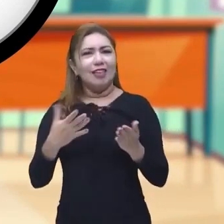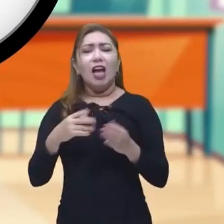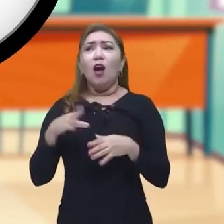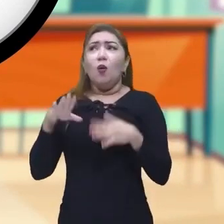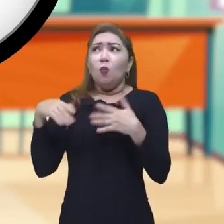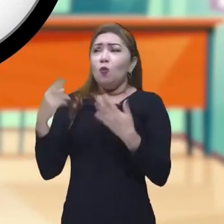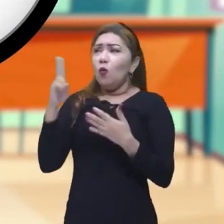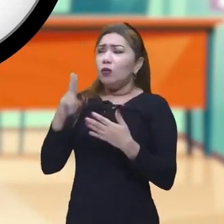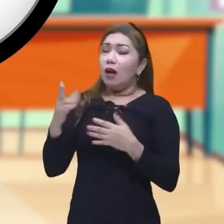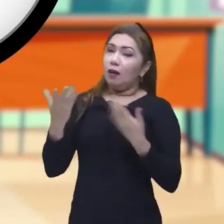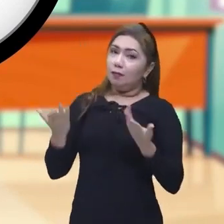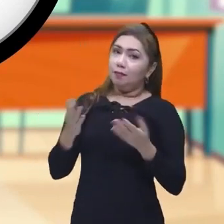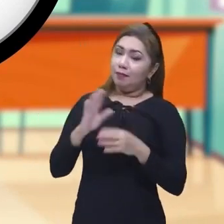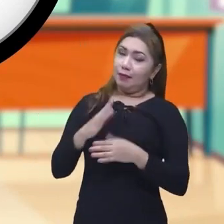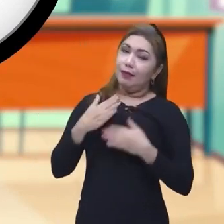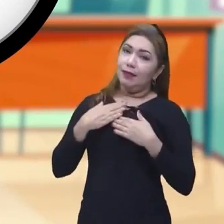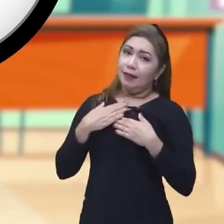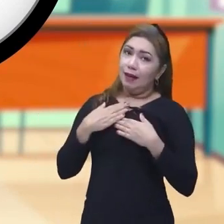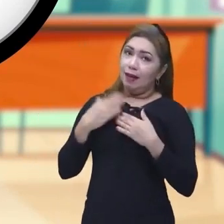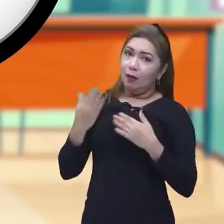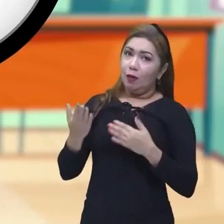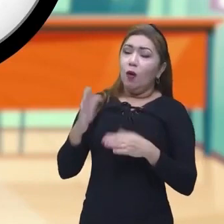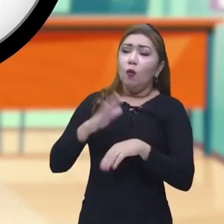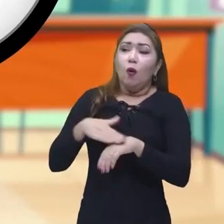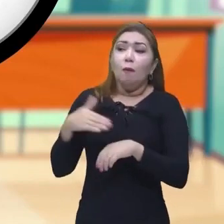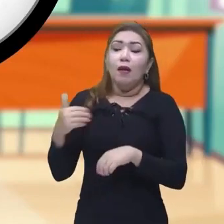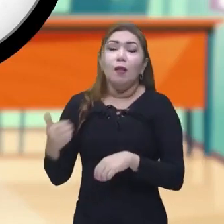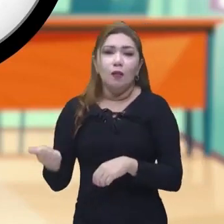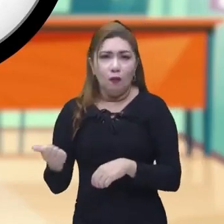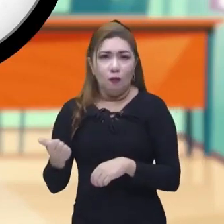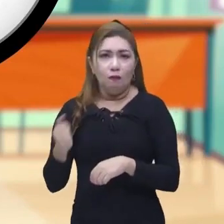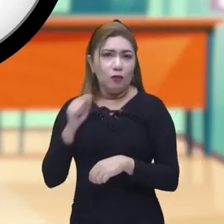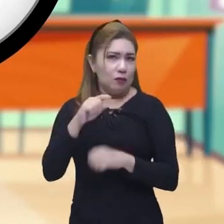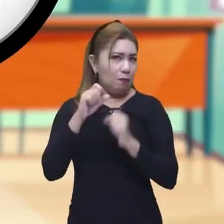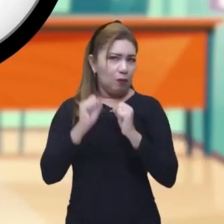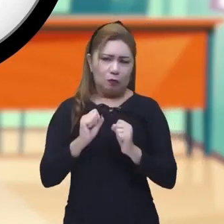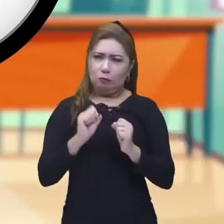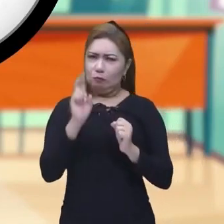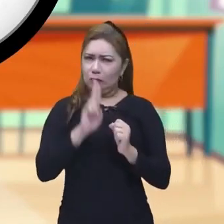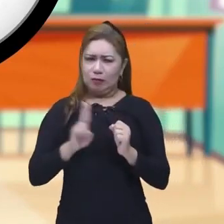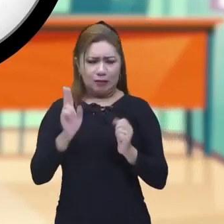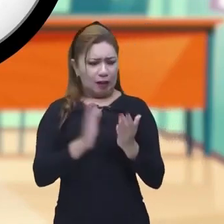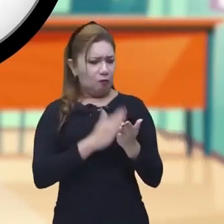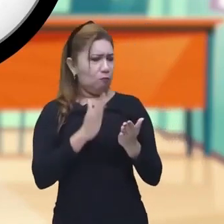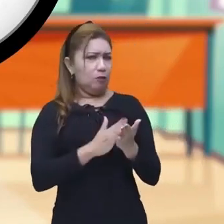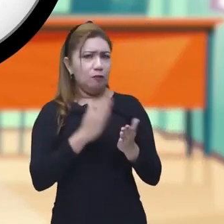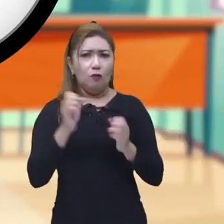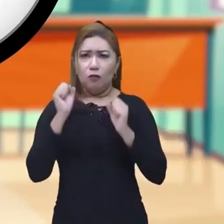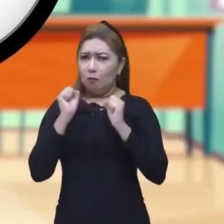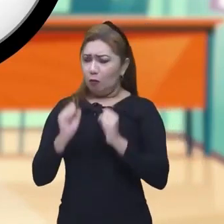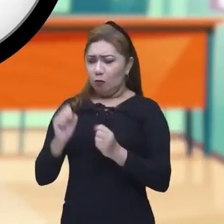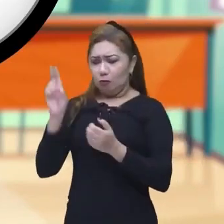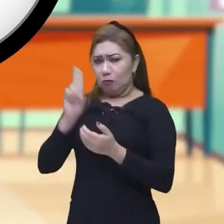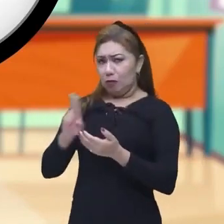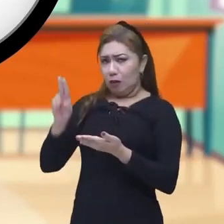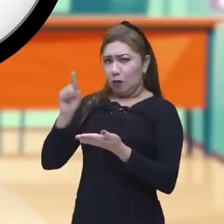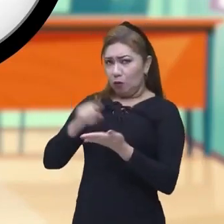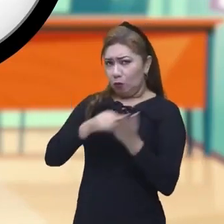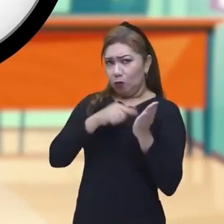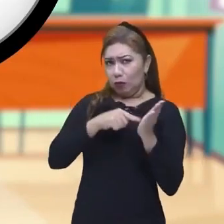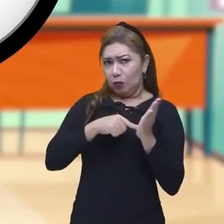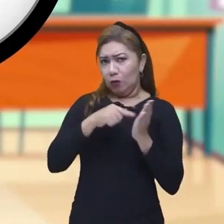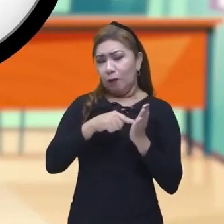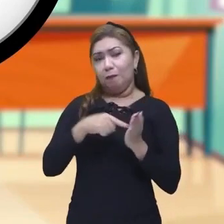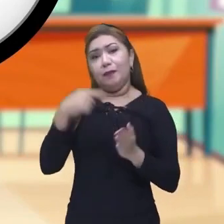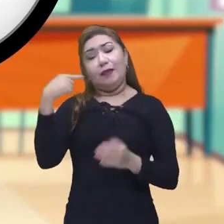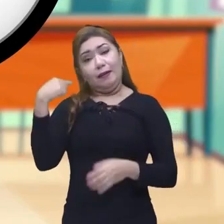melhor, professor? Bom, depende de você. Se você gosta de usar agenda de papel, você pode utilizar o livrinho. Se você gosta de usar o celular, eu particularmente